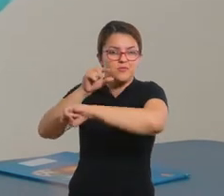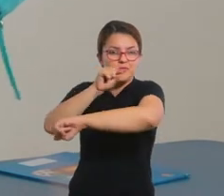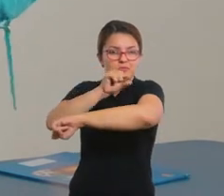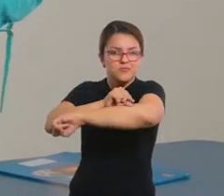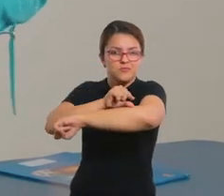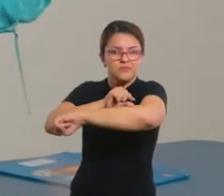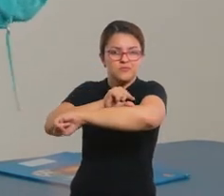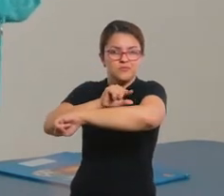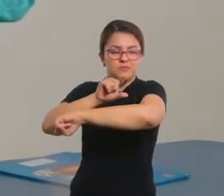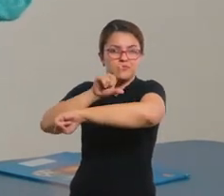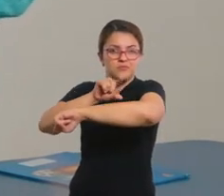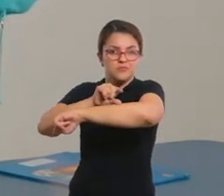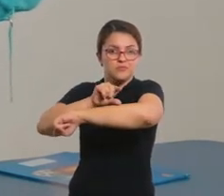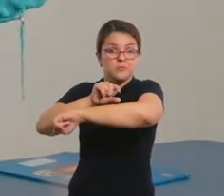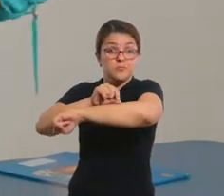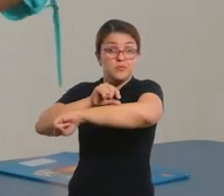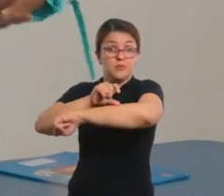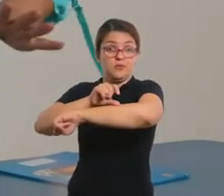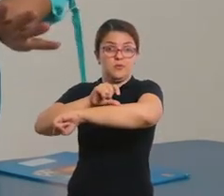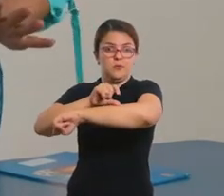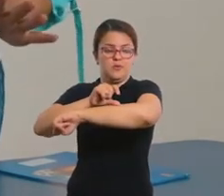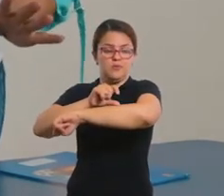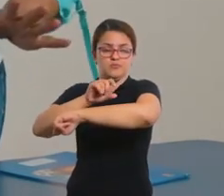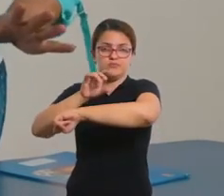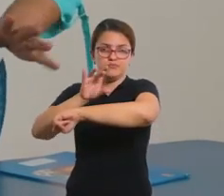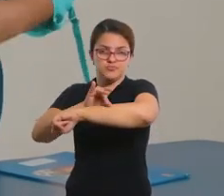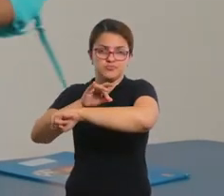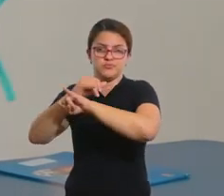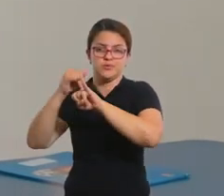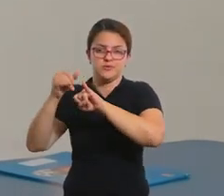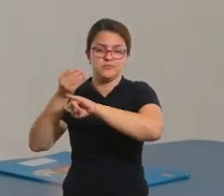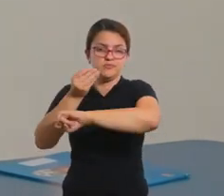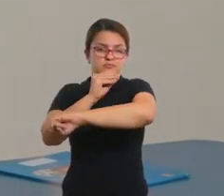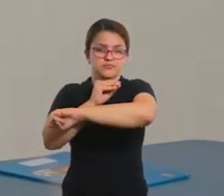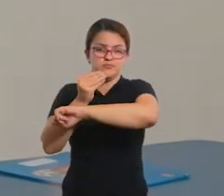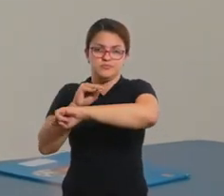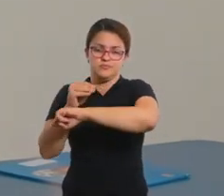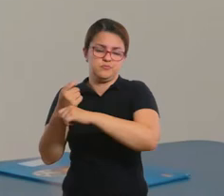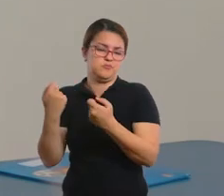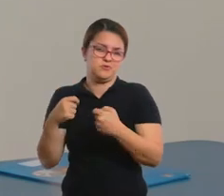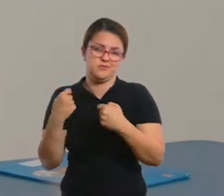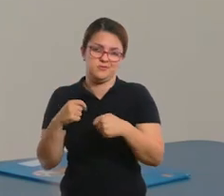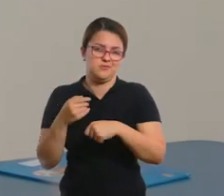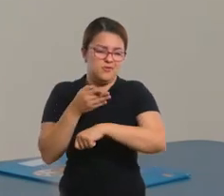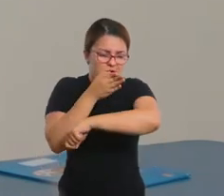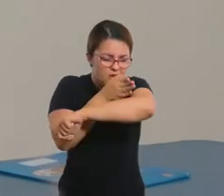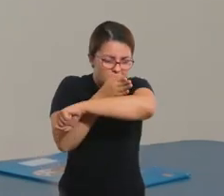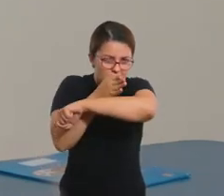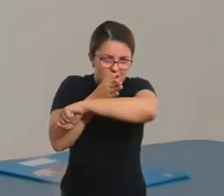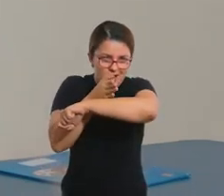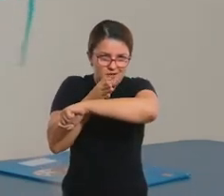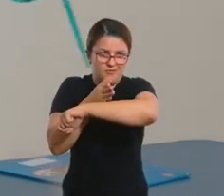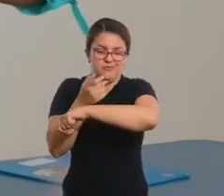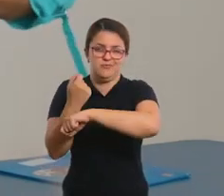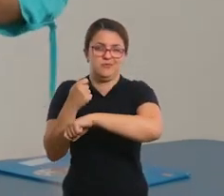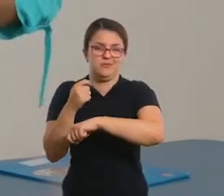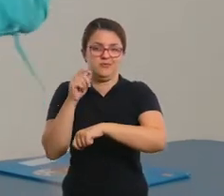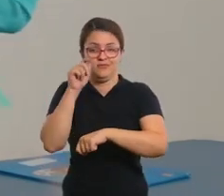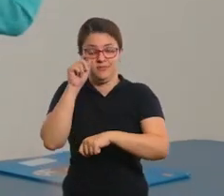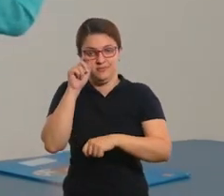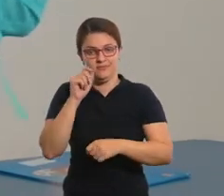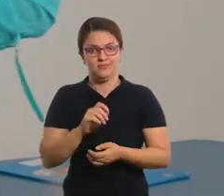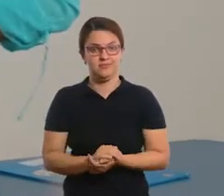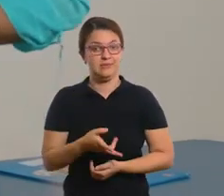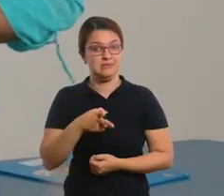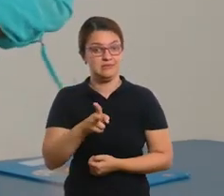do número inteiro e do número meio. Nesse momento ainda, não tem necessidade de fazer os décimos. E aí a gente